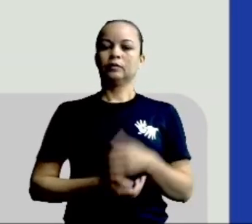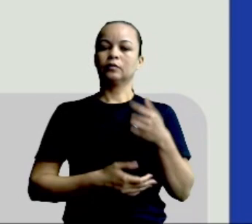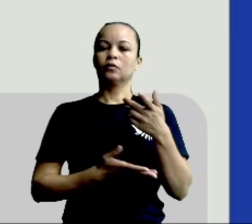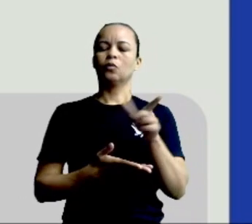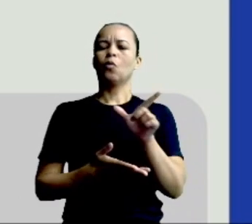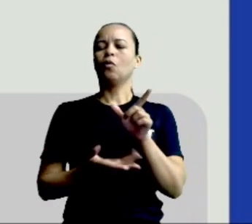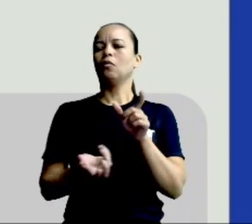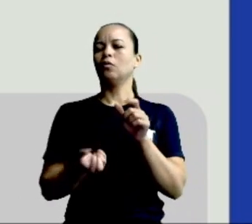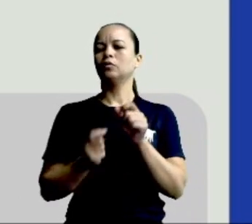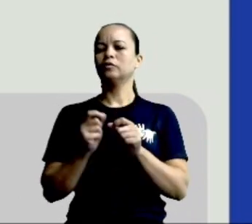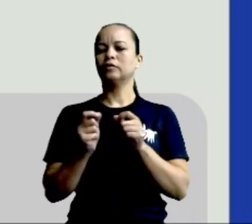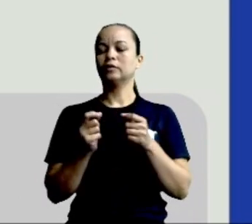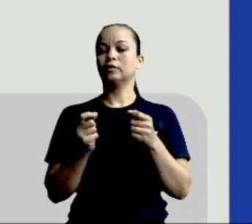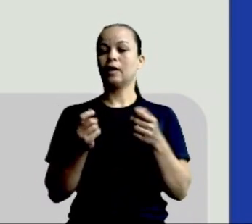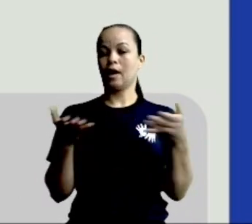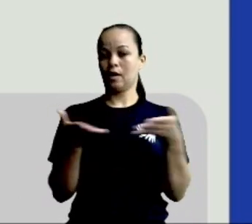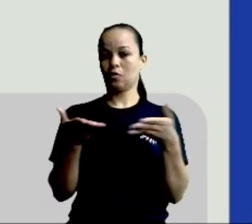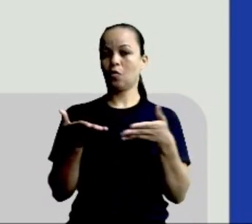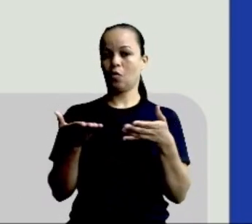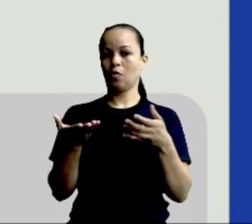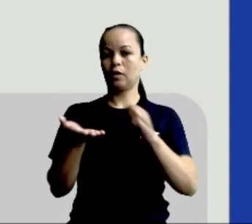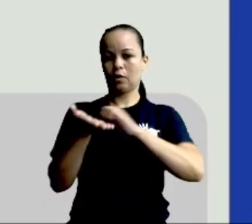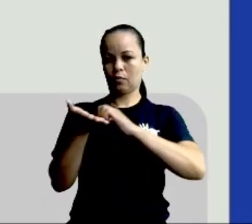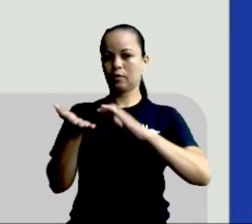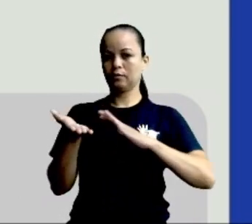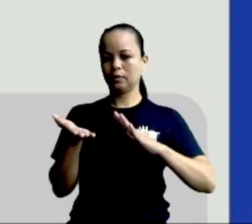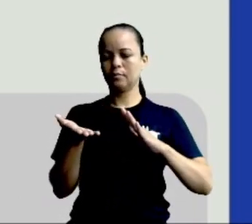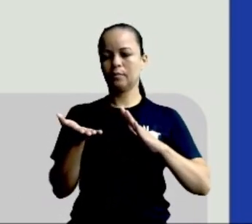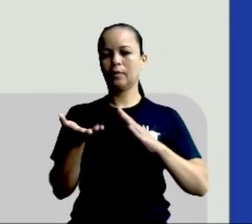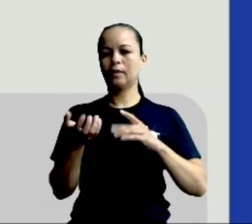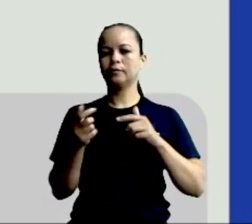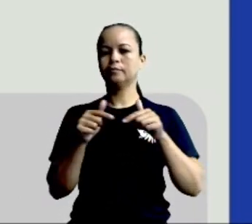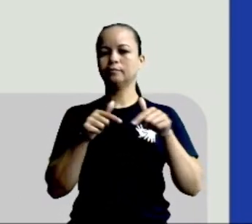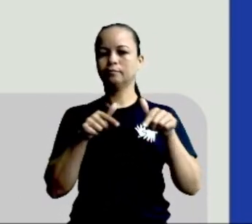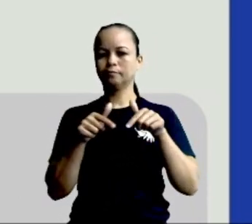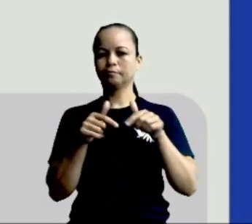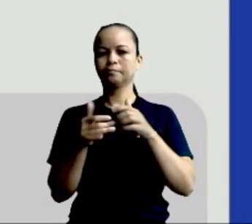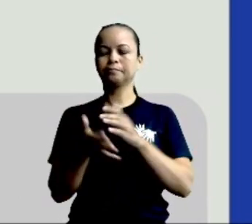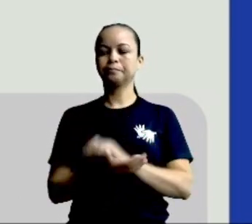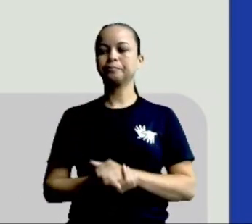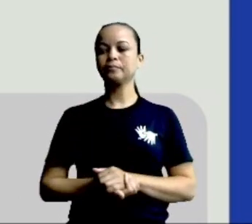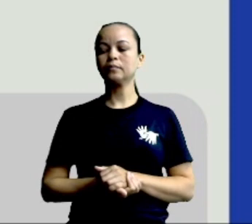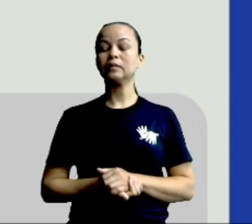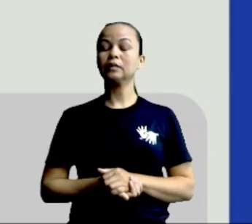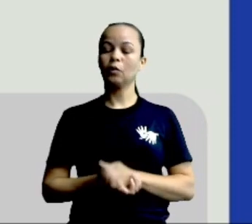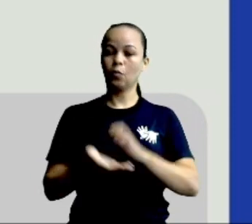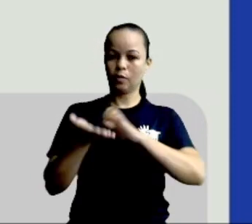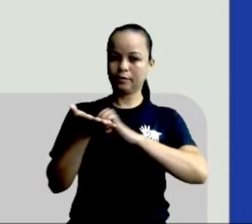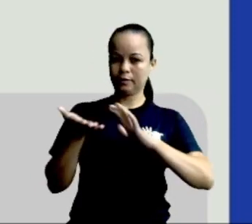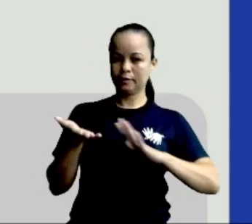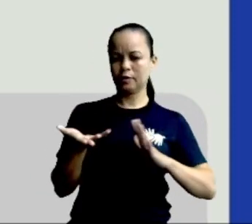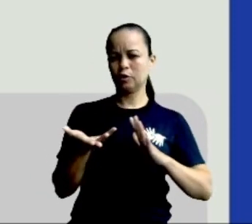Outro fato que a gente vai ver agora é no exercício, tá bom? Um exercício bem